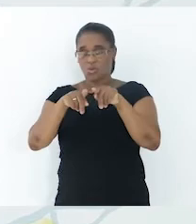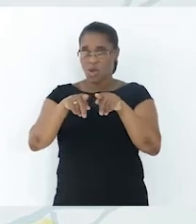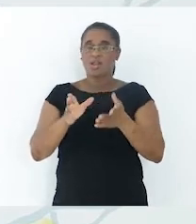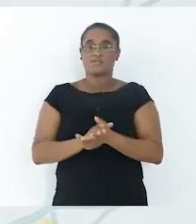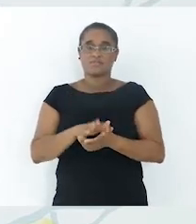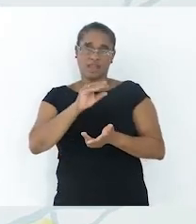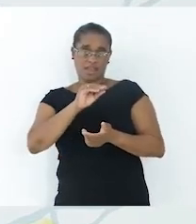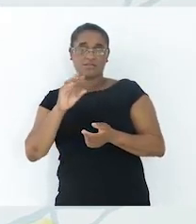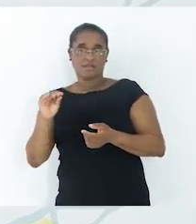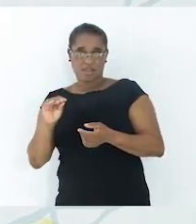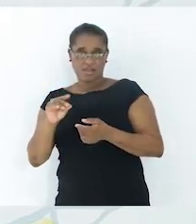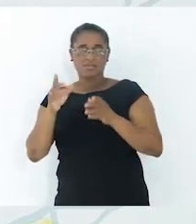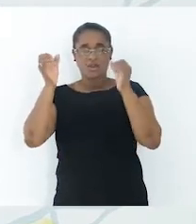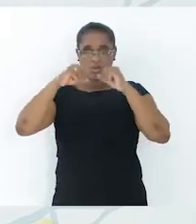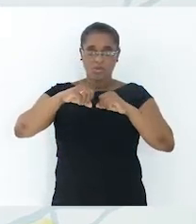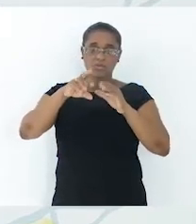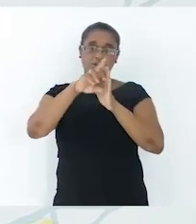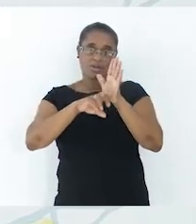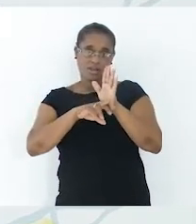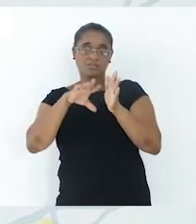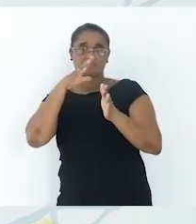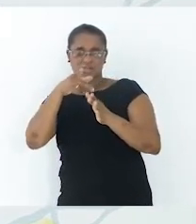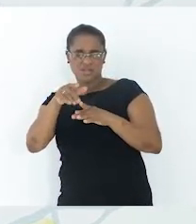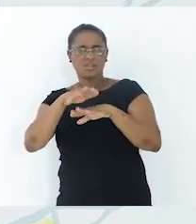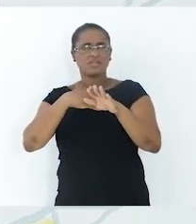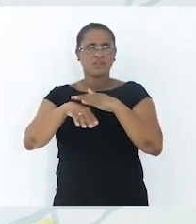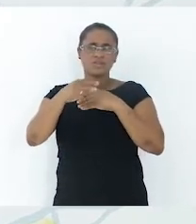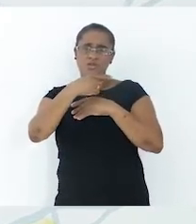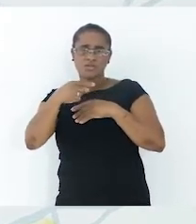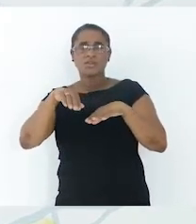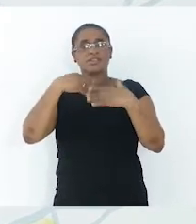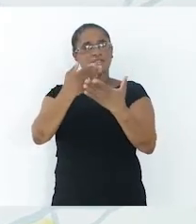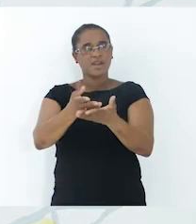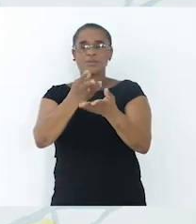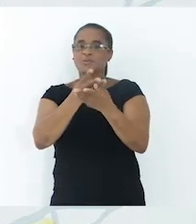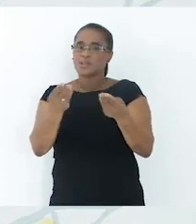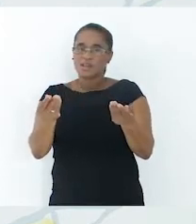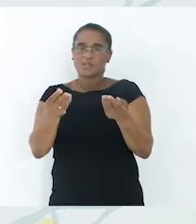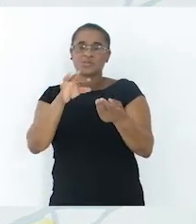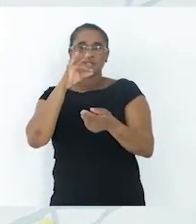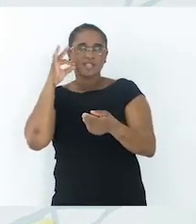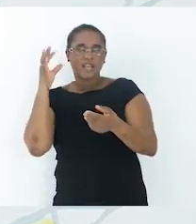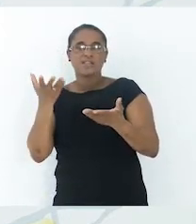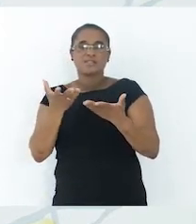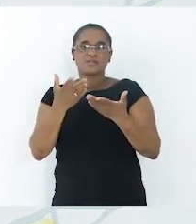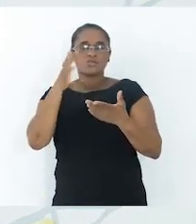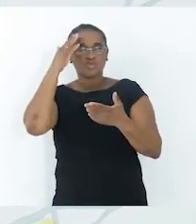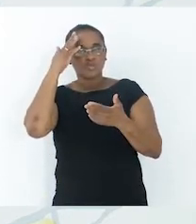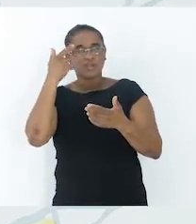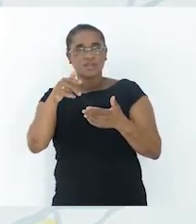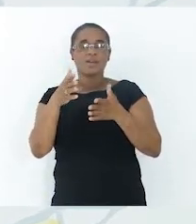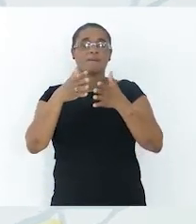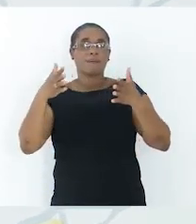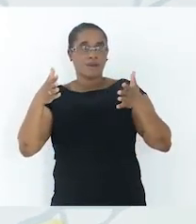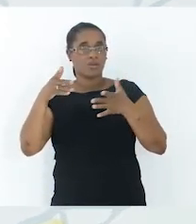regra, diz que devemos fazer a subtração e dar ao resultado o sinal do número que tem